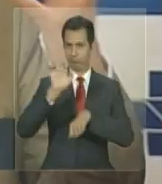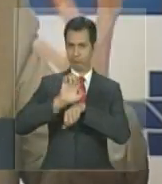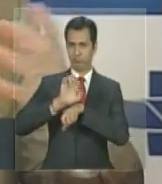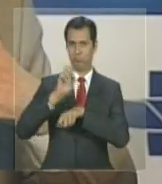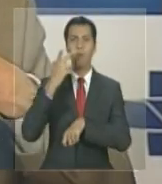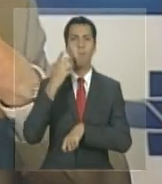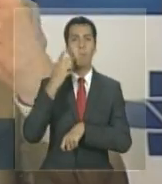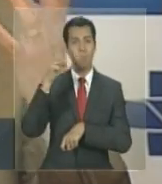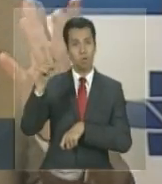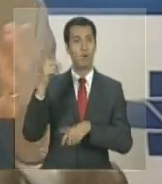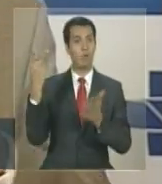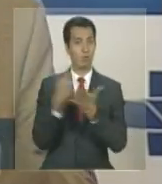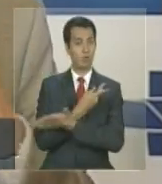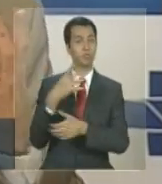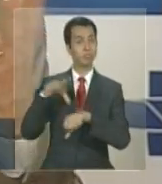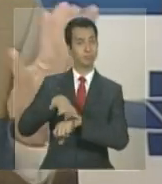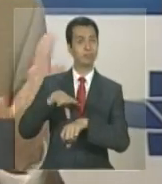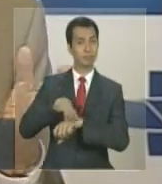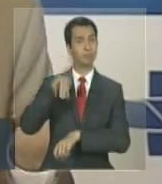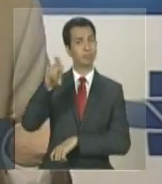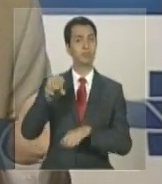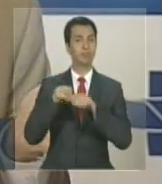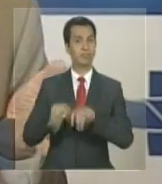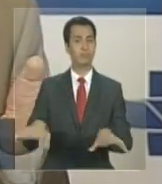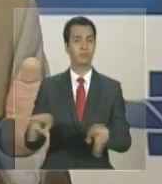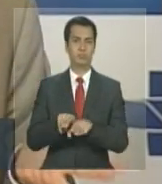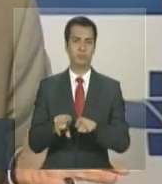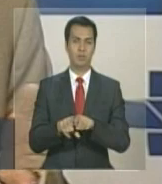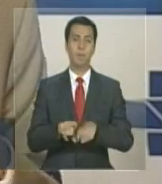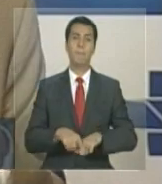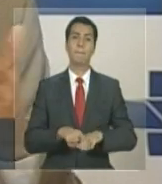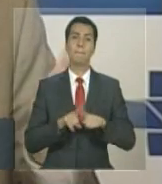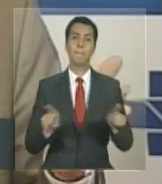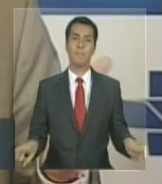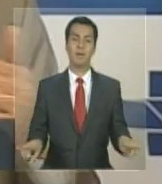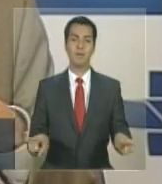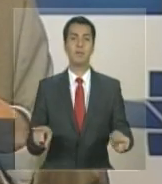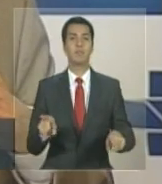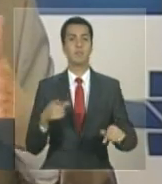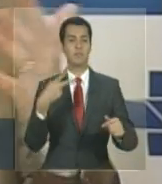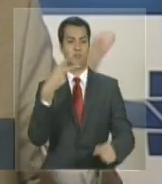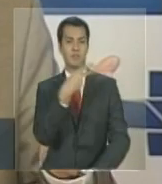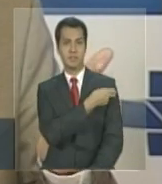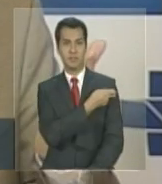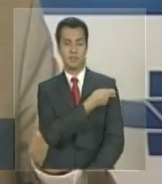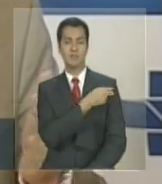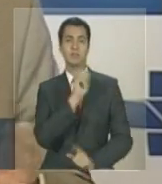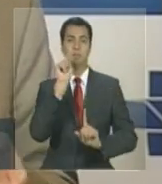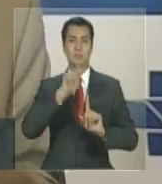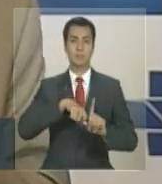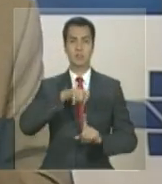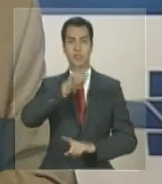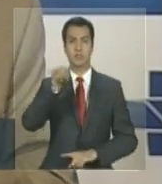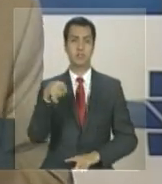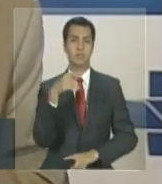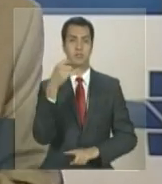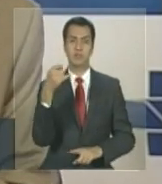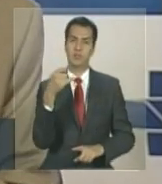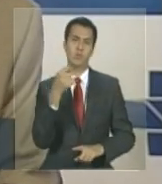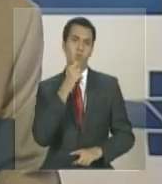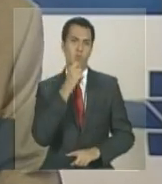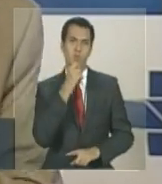ficam debatendo, tem vacina, não tem vacina para o hemisfério sul em janeiro em nenhum lugar do mundo, né. Agora,